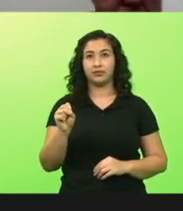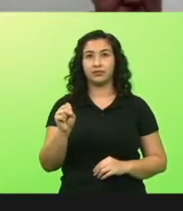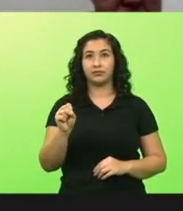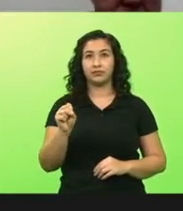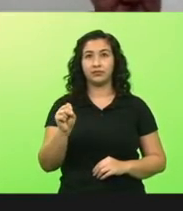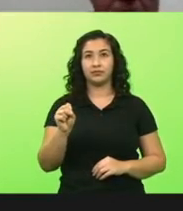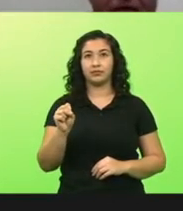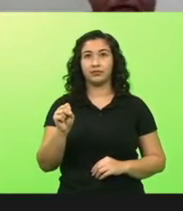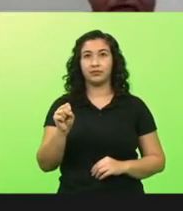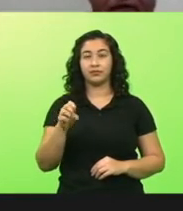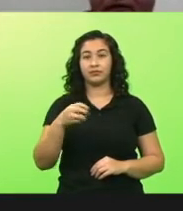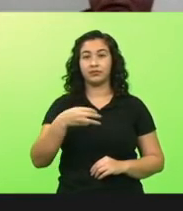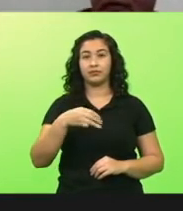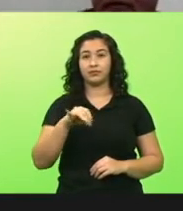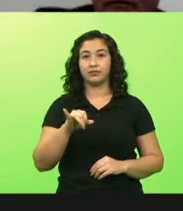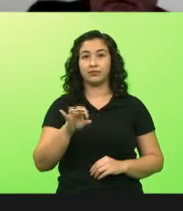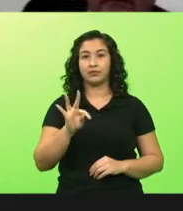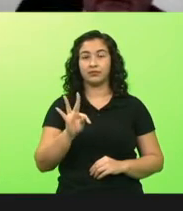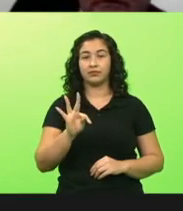Deputado Milton Obos.